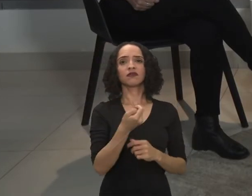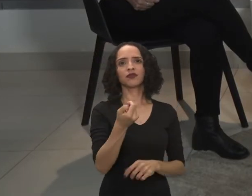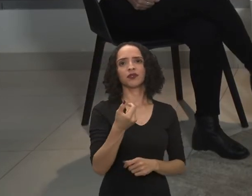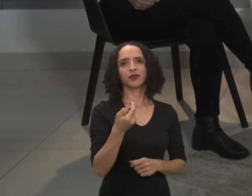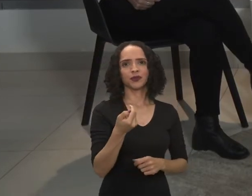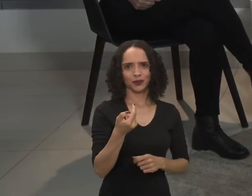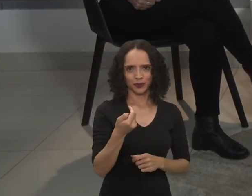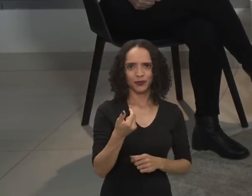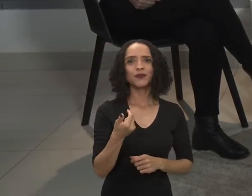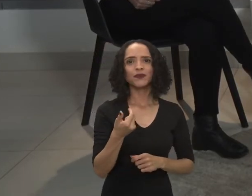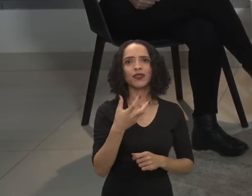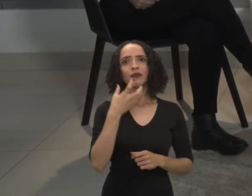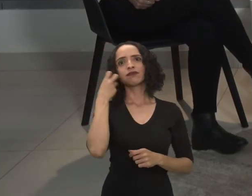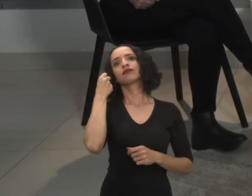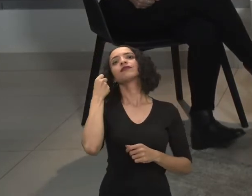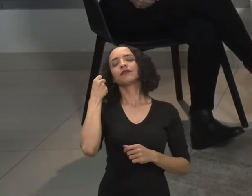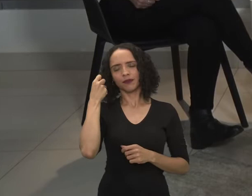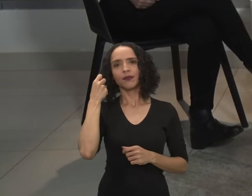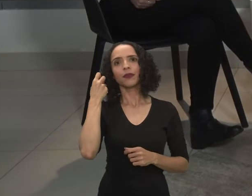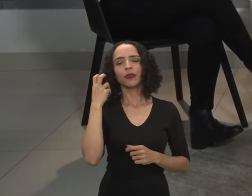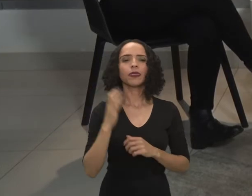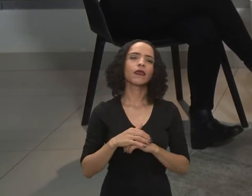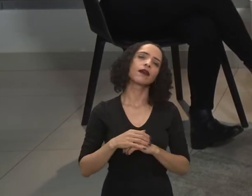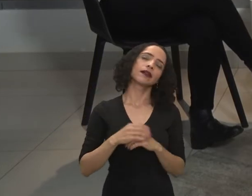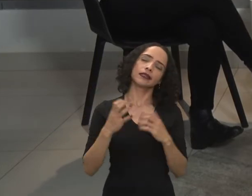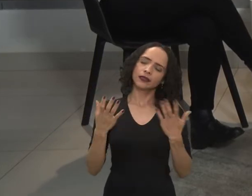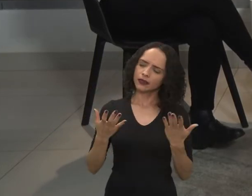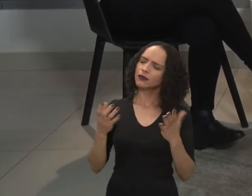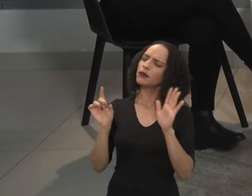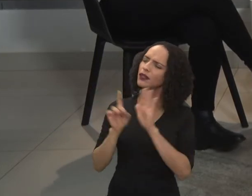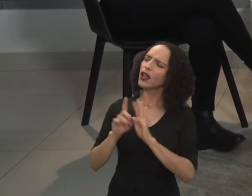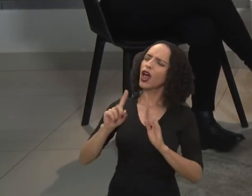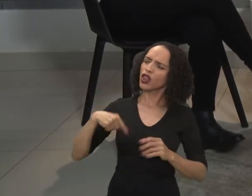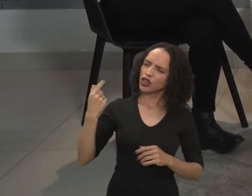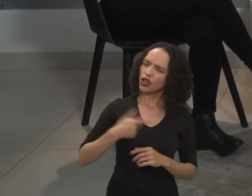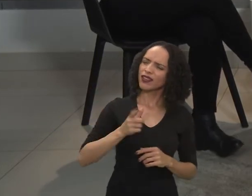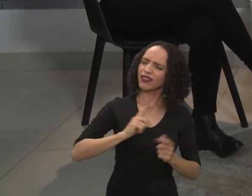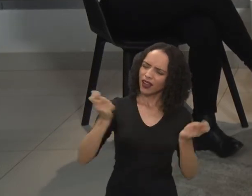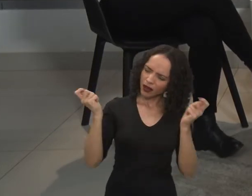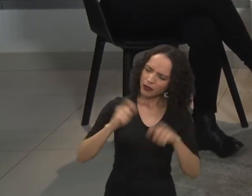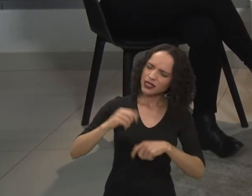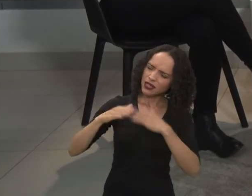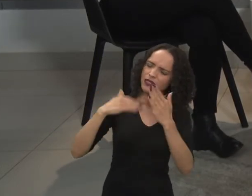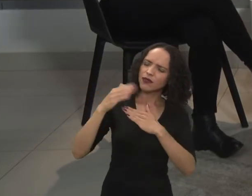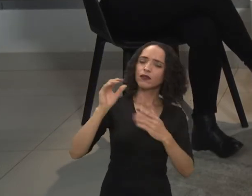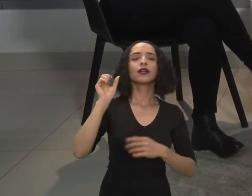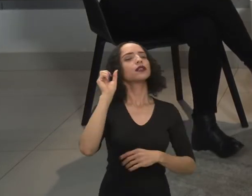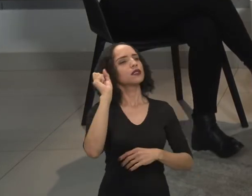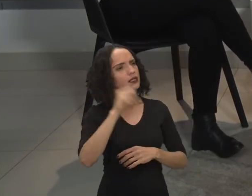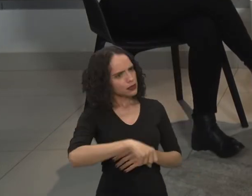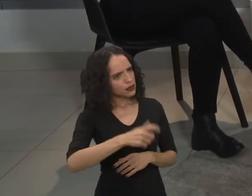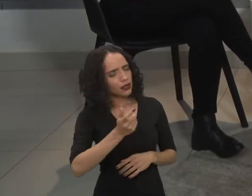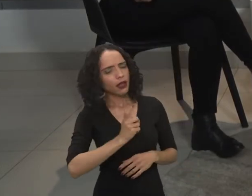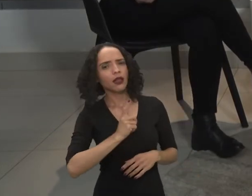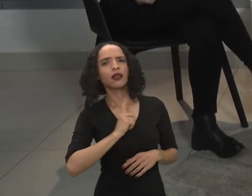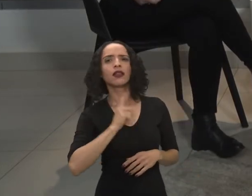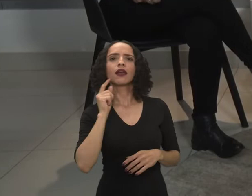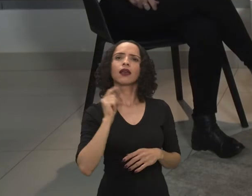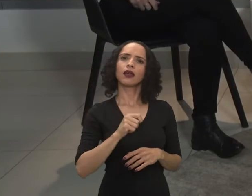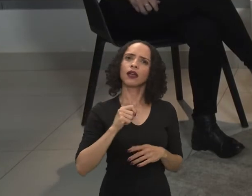lucro não é tão grande assim. E a gente poderia desenvolver essas tecnologias aqui? Nós temos capacidade para isso?